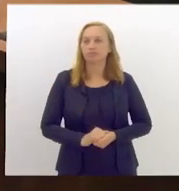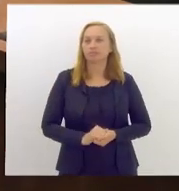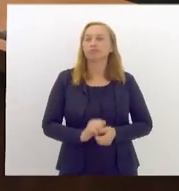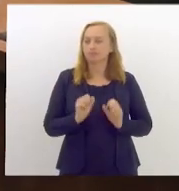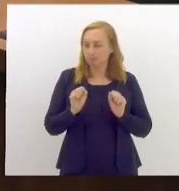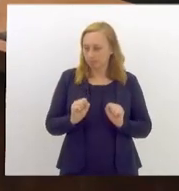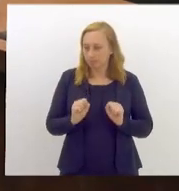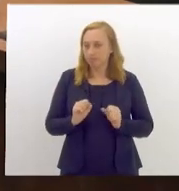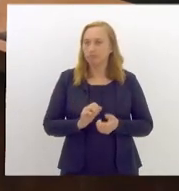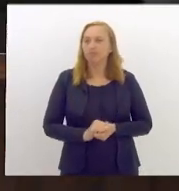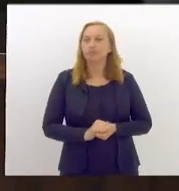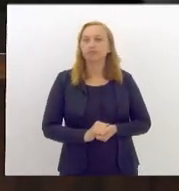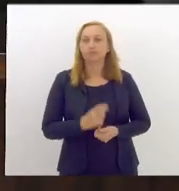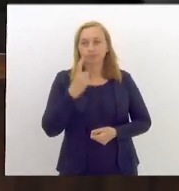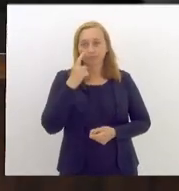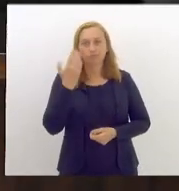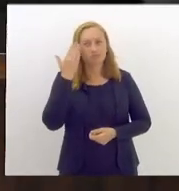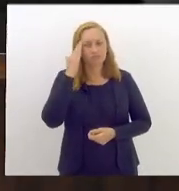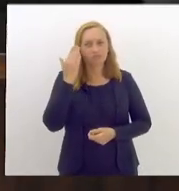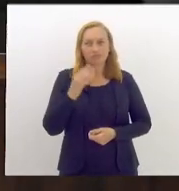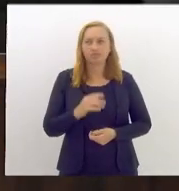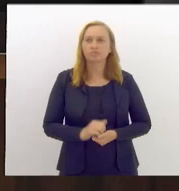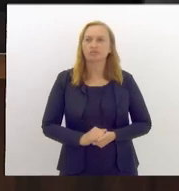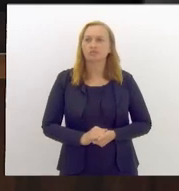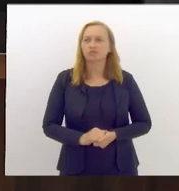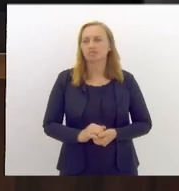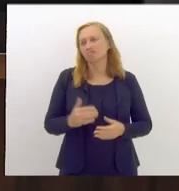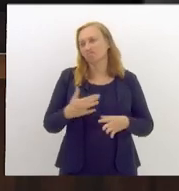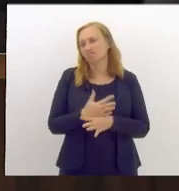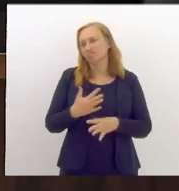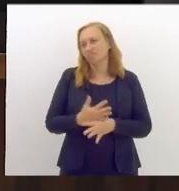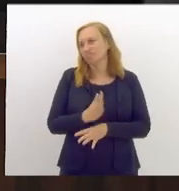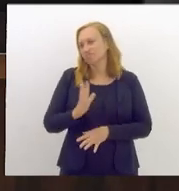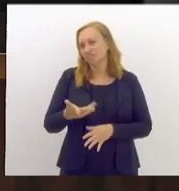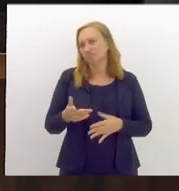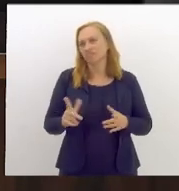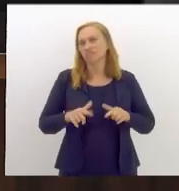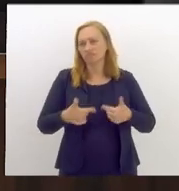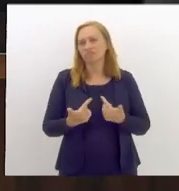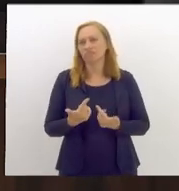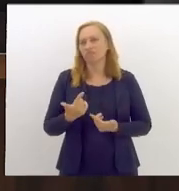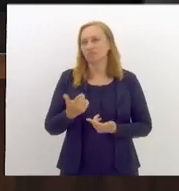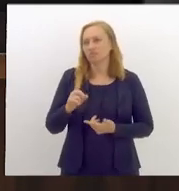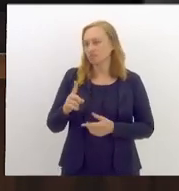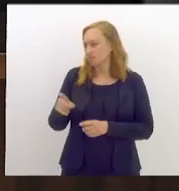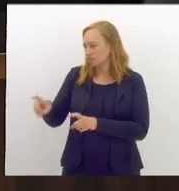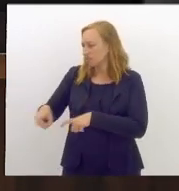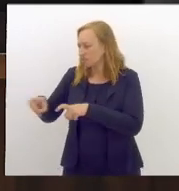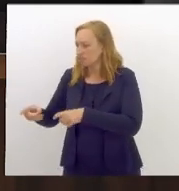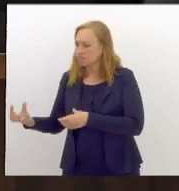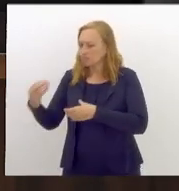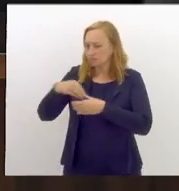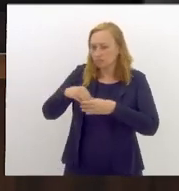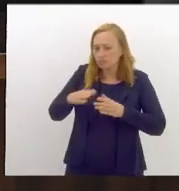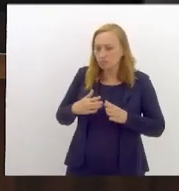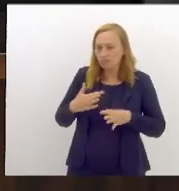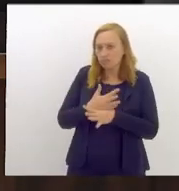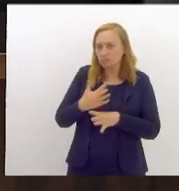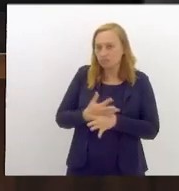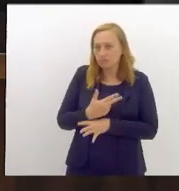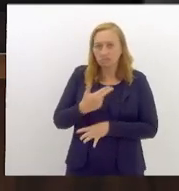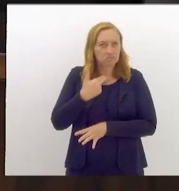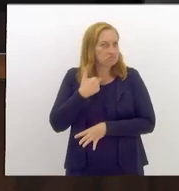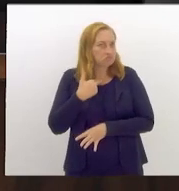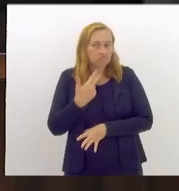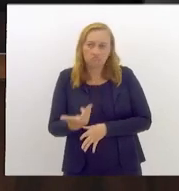é possível Olha só eu entendo que o zoneamento da cidade vai tratar disso quando não é na área rural for no centro da cidade por exemplo nem pode